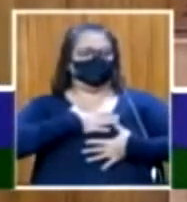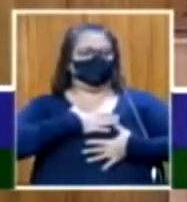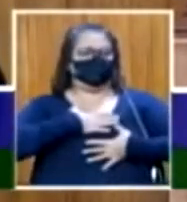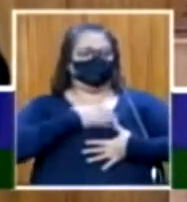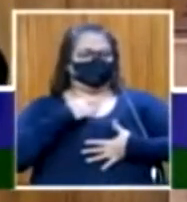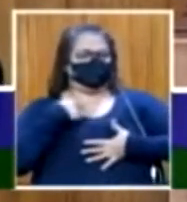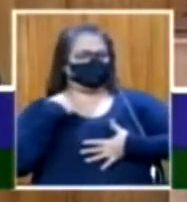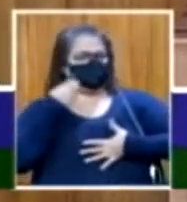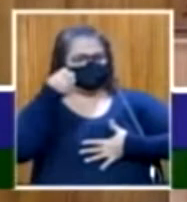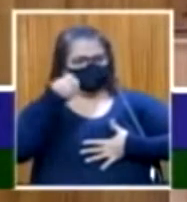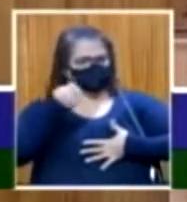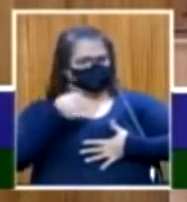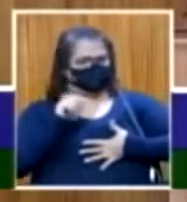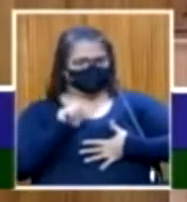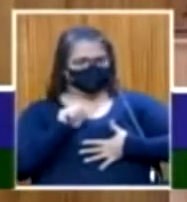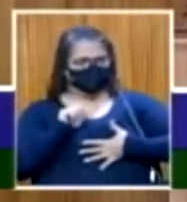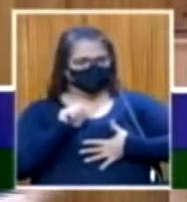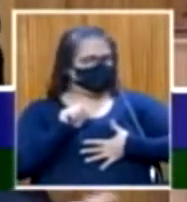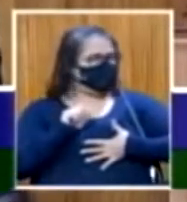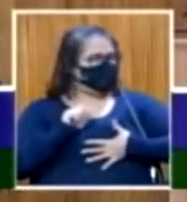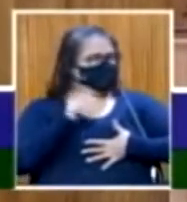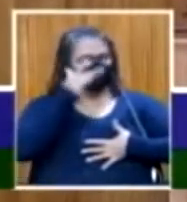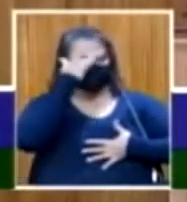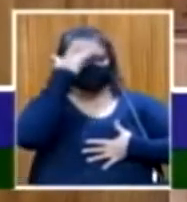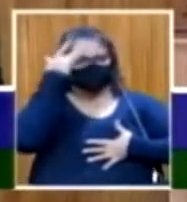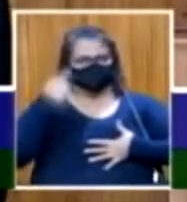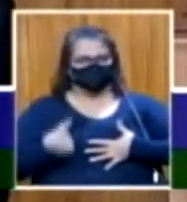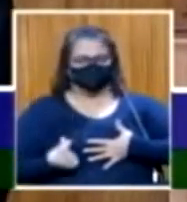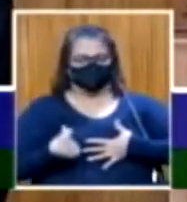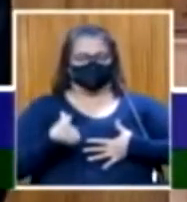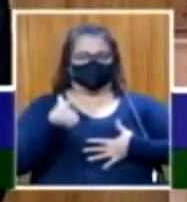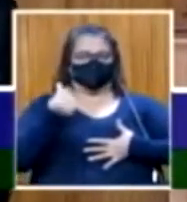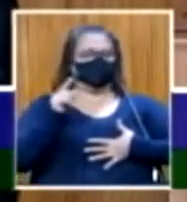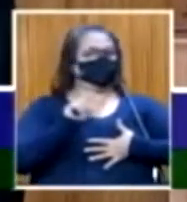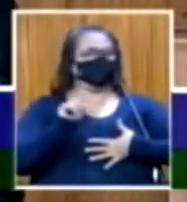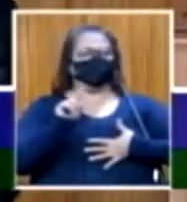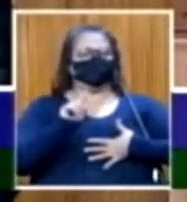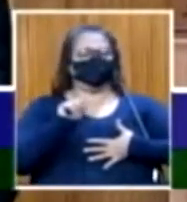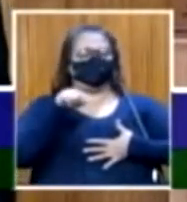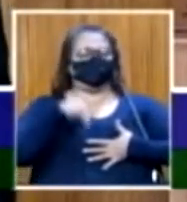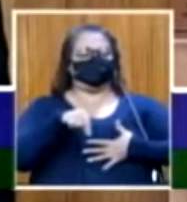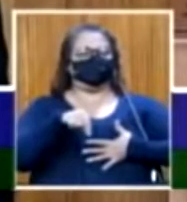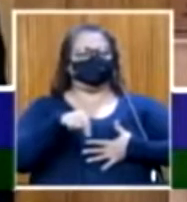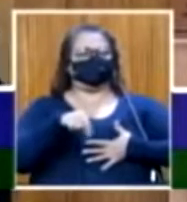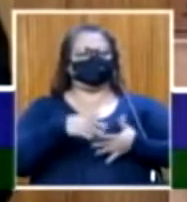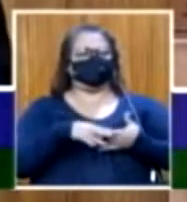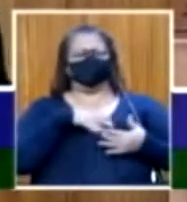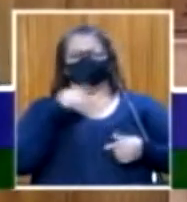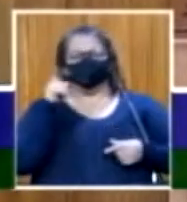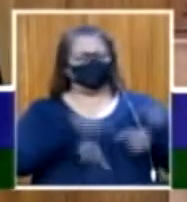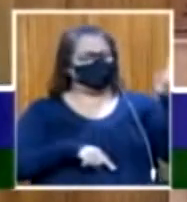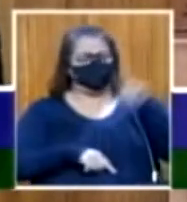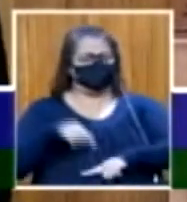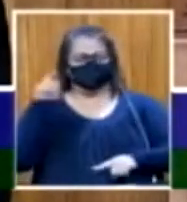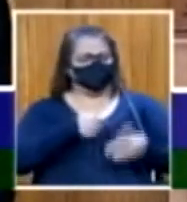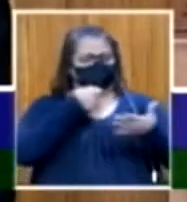Nós não estamos falando na pessoa de maior poder aquisitivo, estar aqui esperneando porque